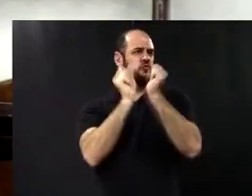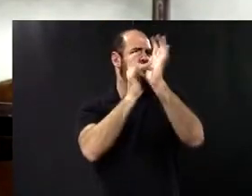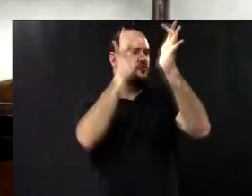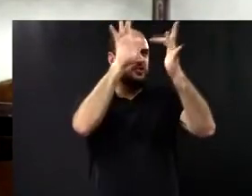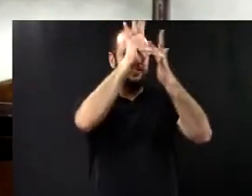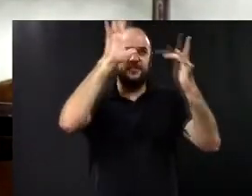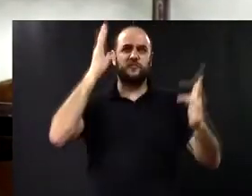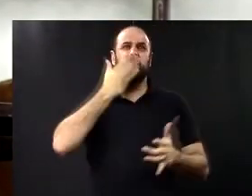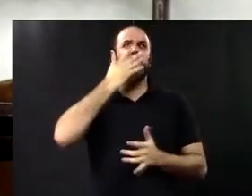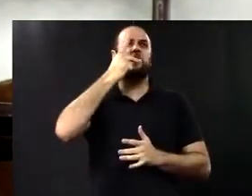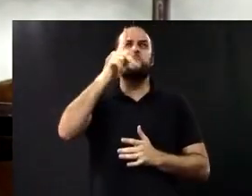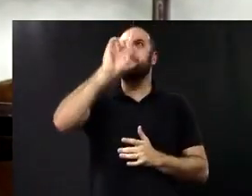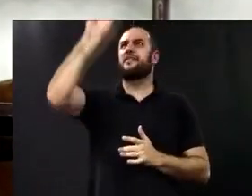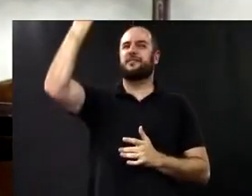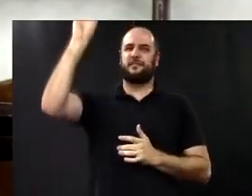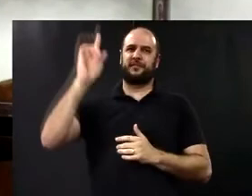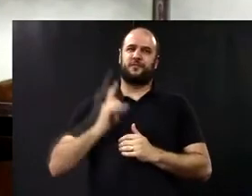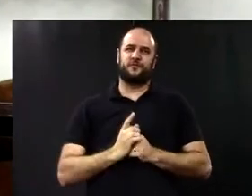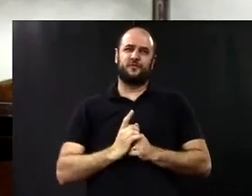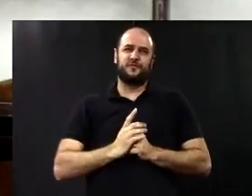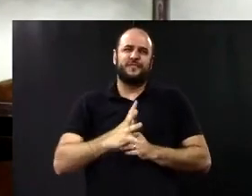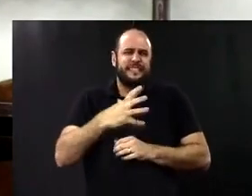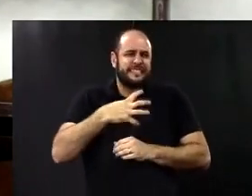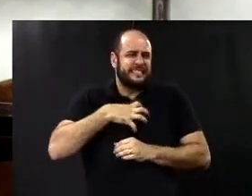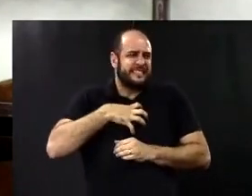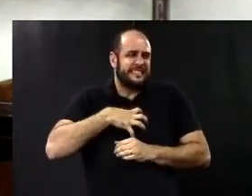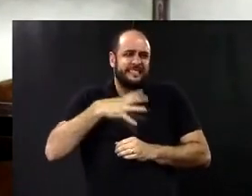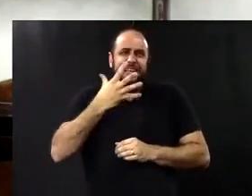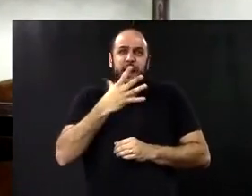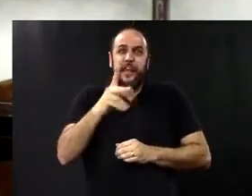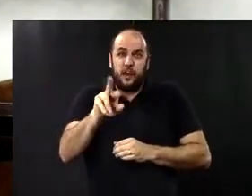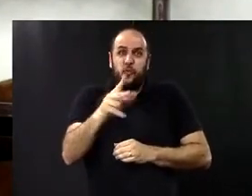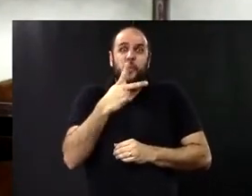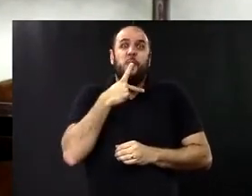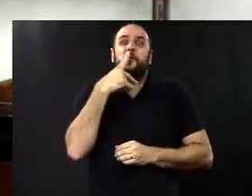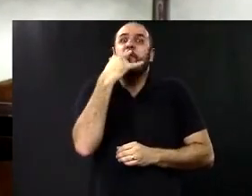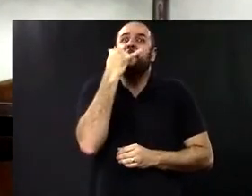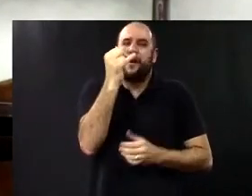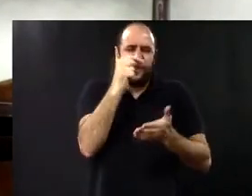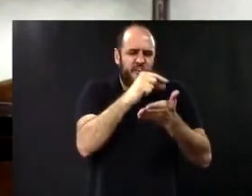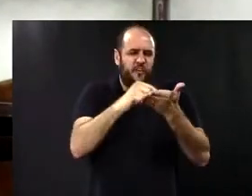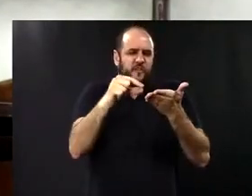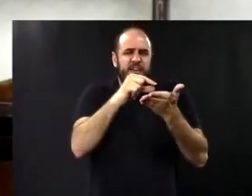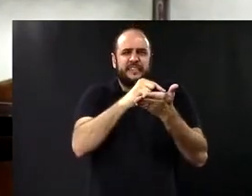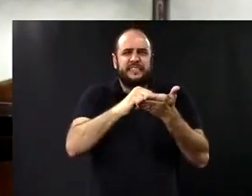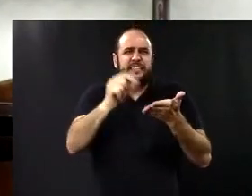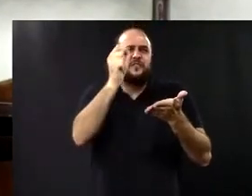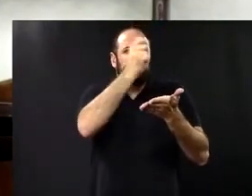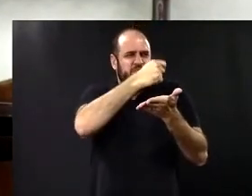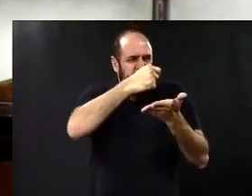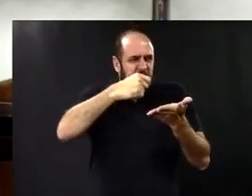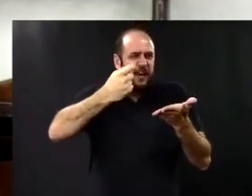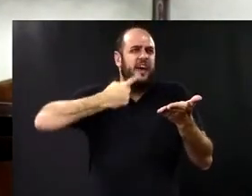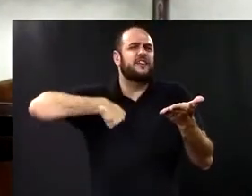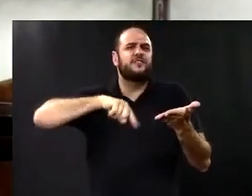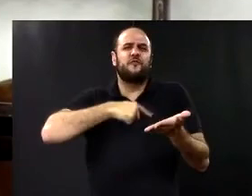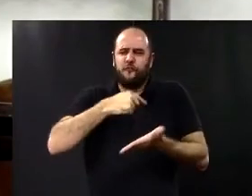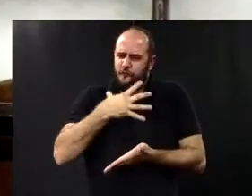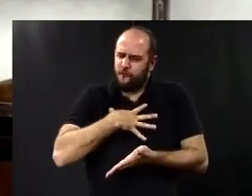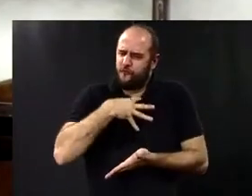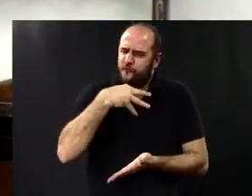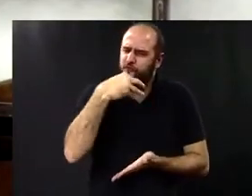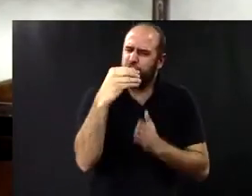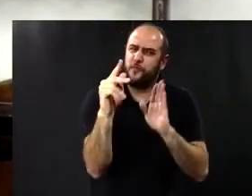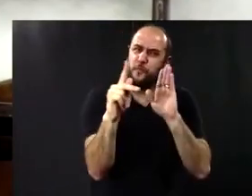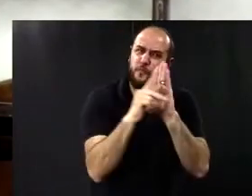Deus. E ele então, de uma forma íntima e paternal, está trazendo esse versículo para dizer que nós somos filhos de